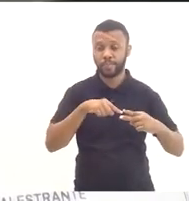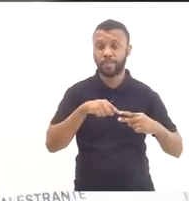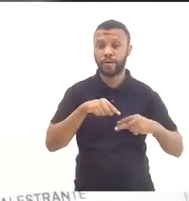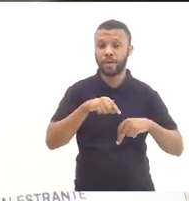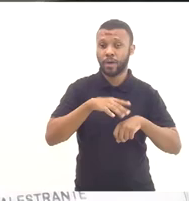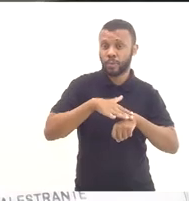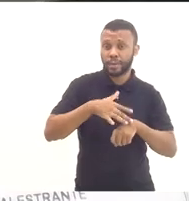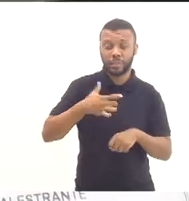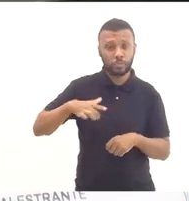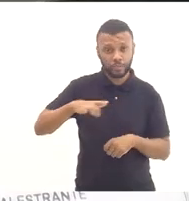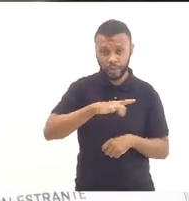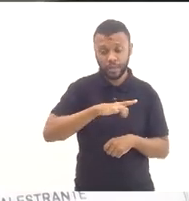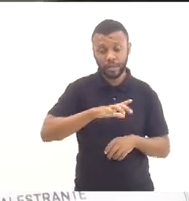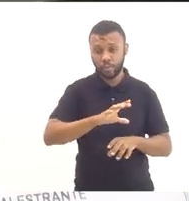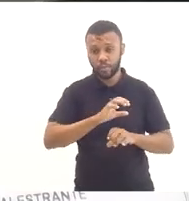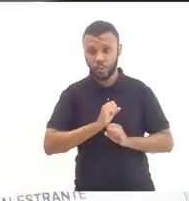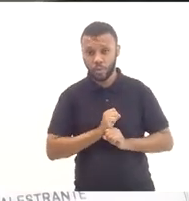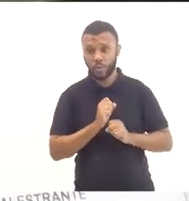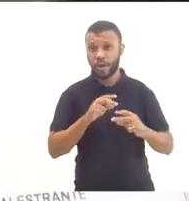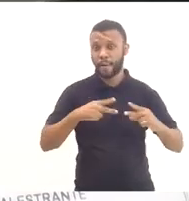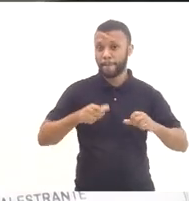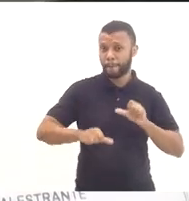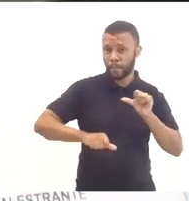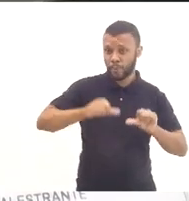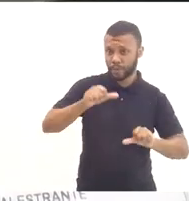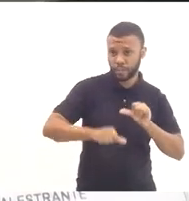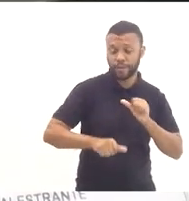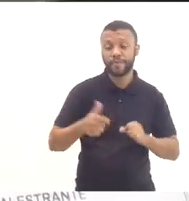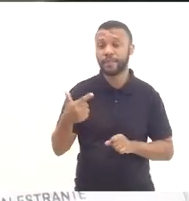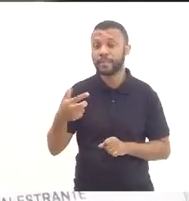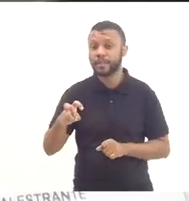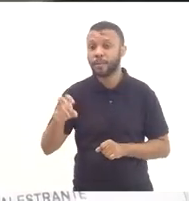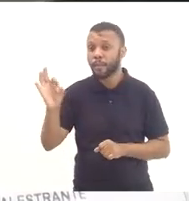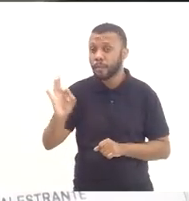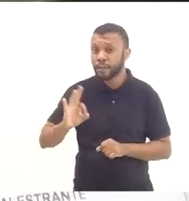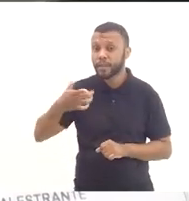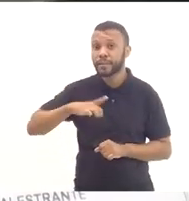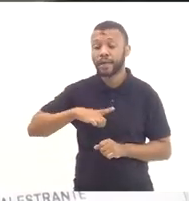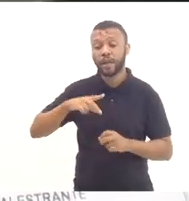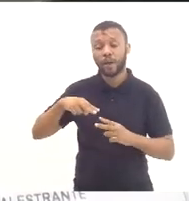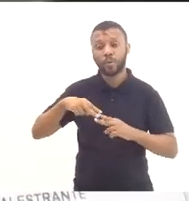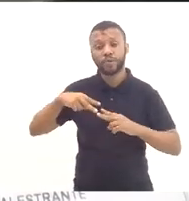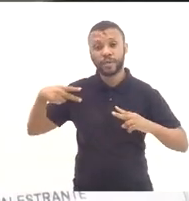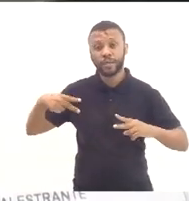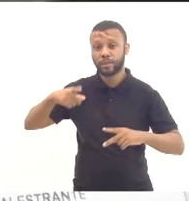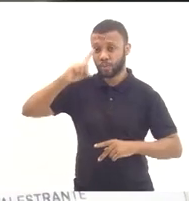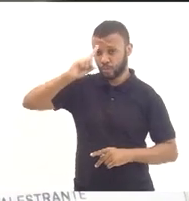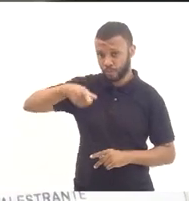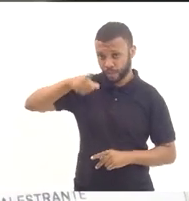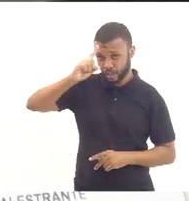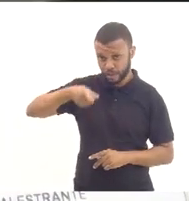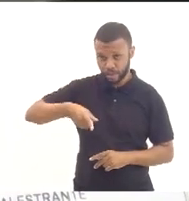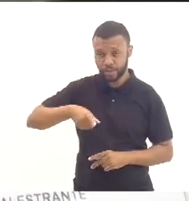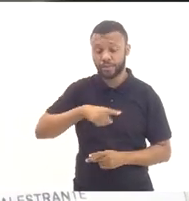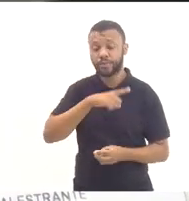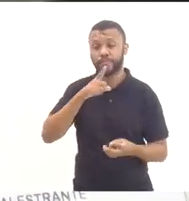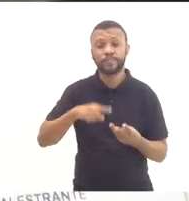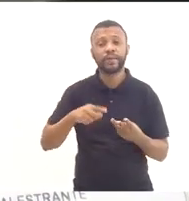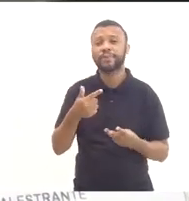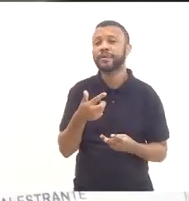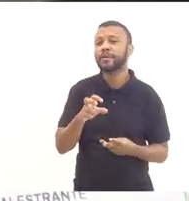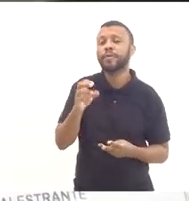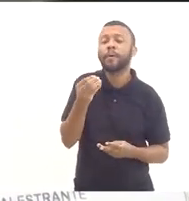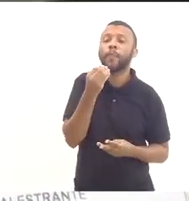nós o carrega não tem 25 porcento de chance de ter só os genes dominantes que a pessoa que não carrega o gene não tem a doença e